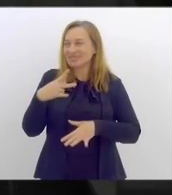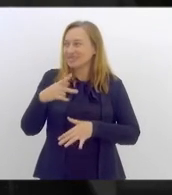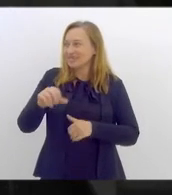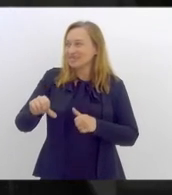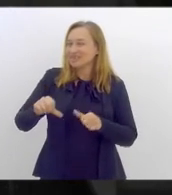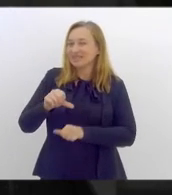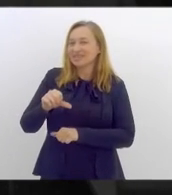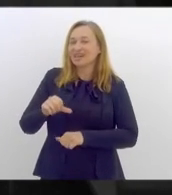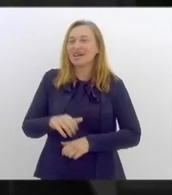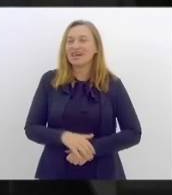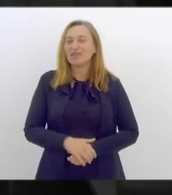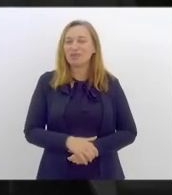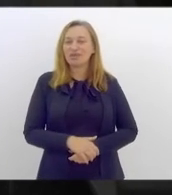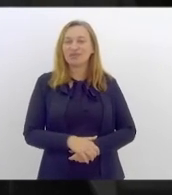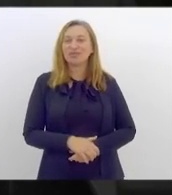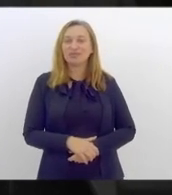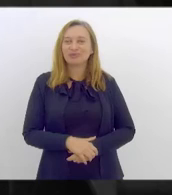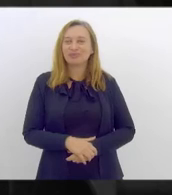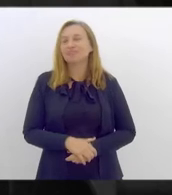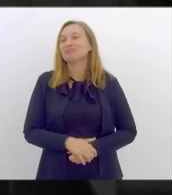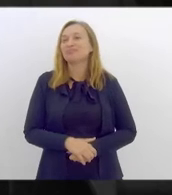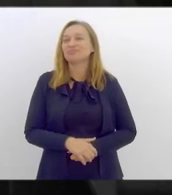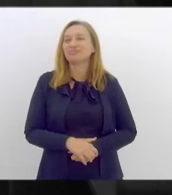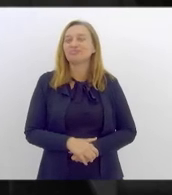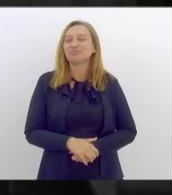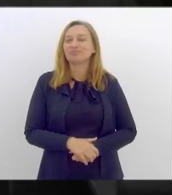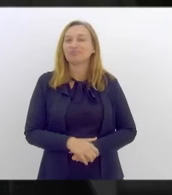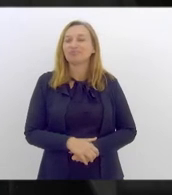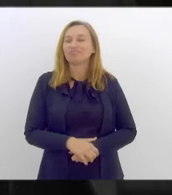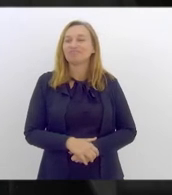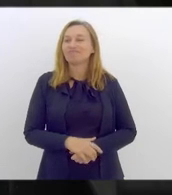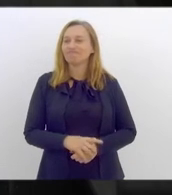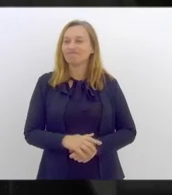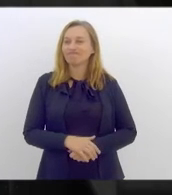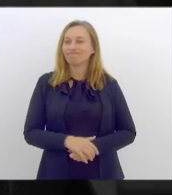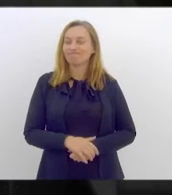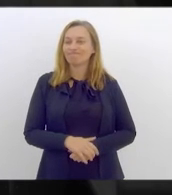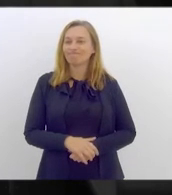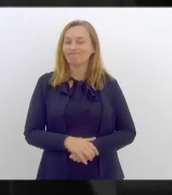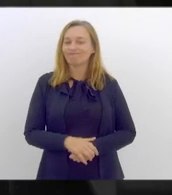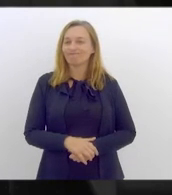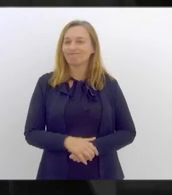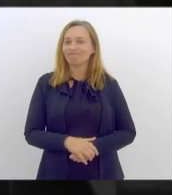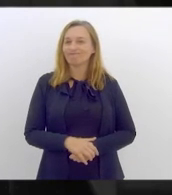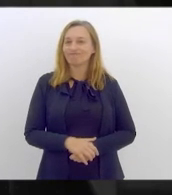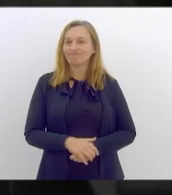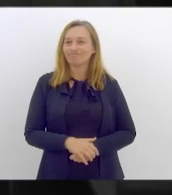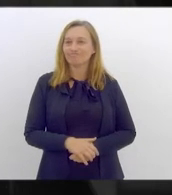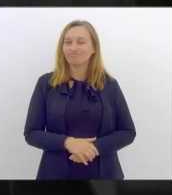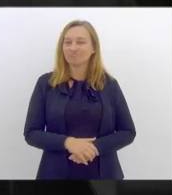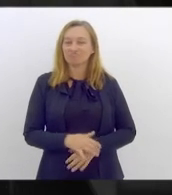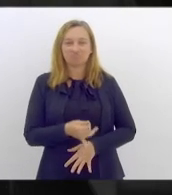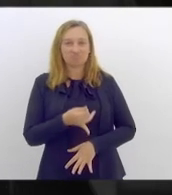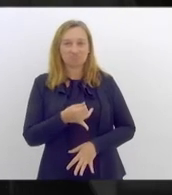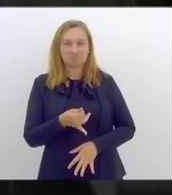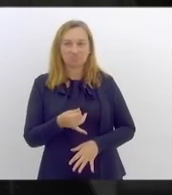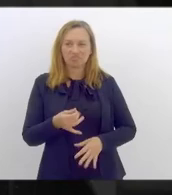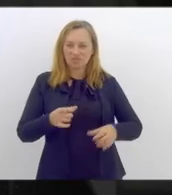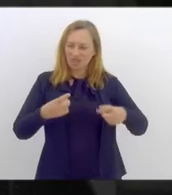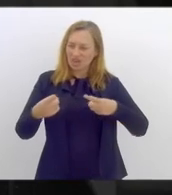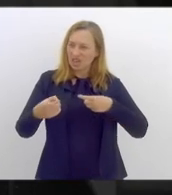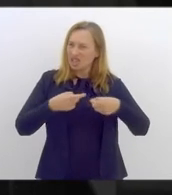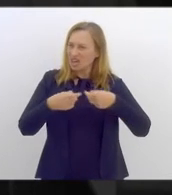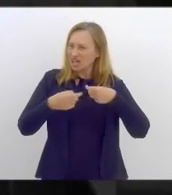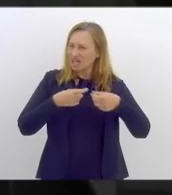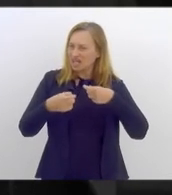as forças de Segurança Pública do Estado do Rio de Janeiro não são capazes não são capazes nesta lógica derrotada da chamada Guerra ao